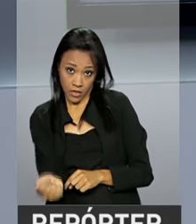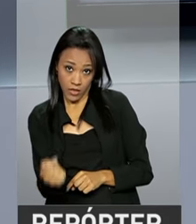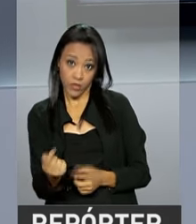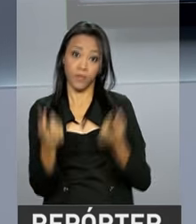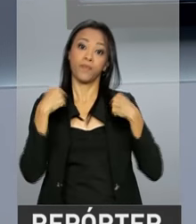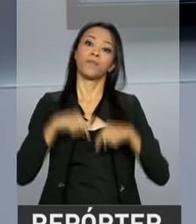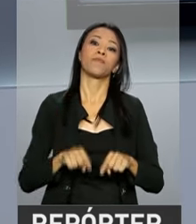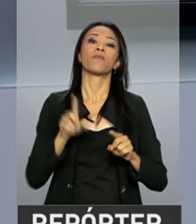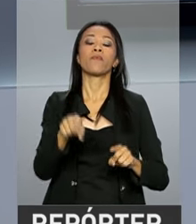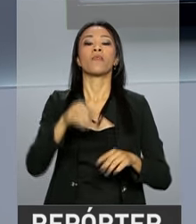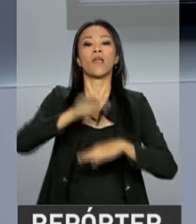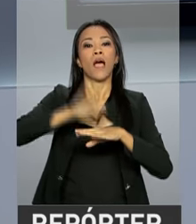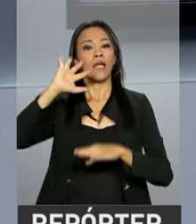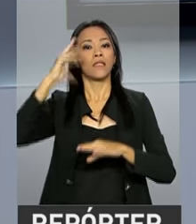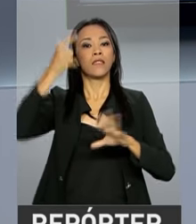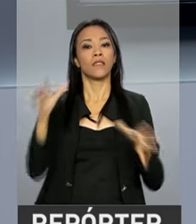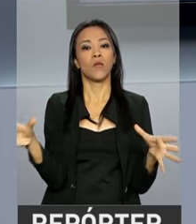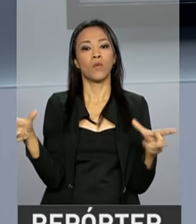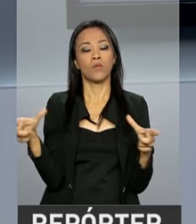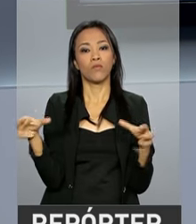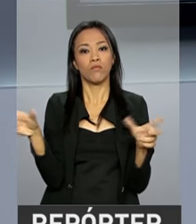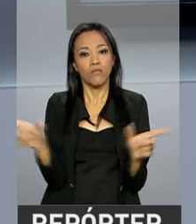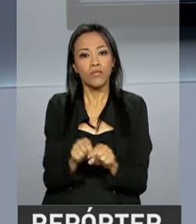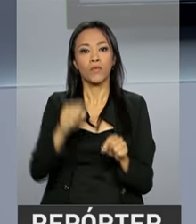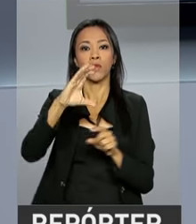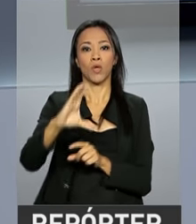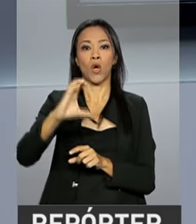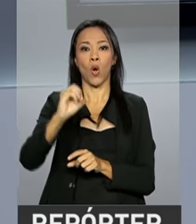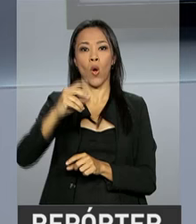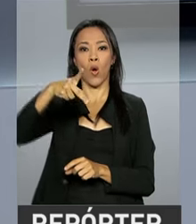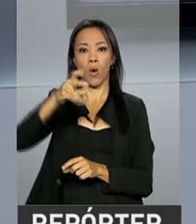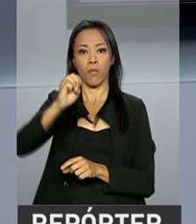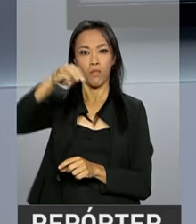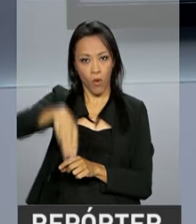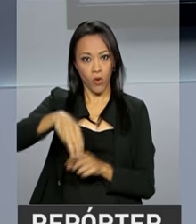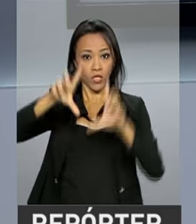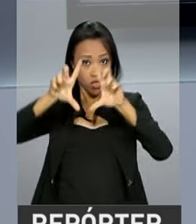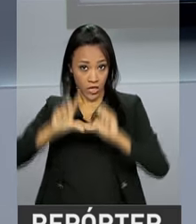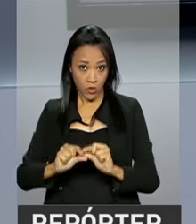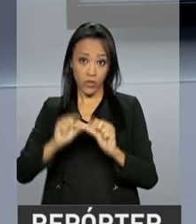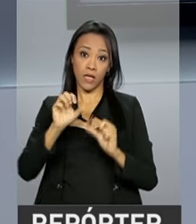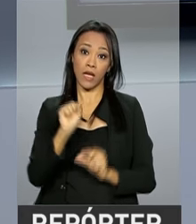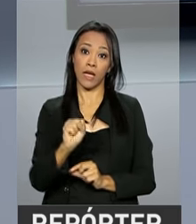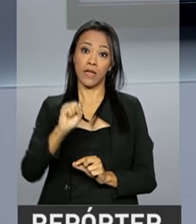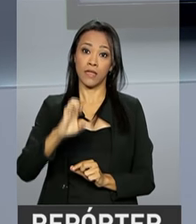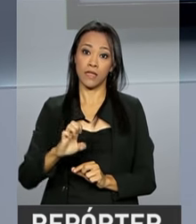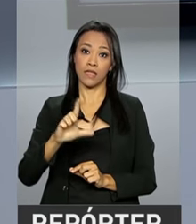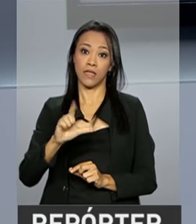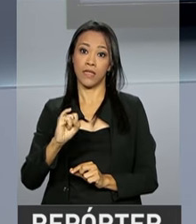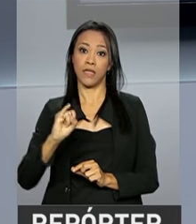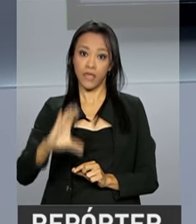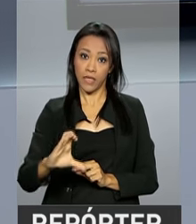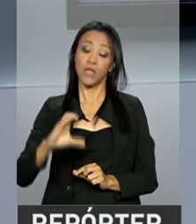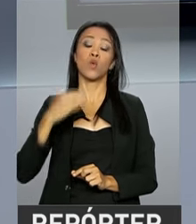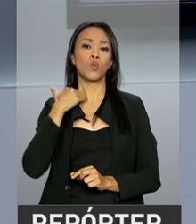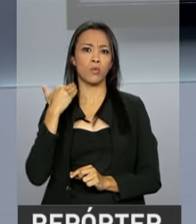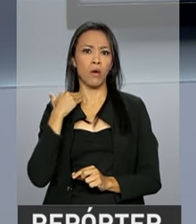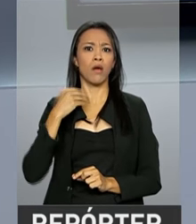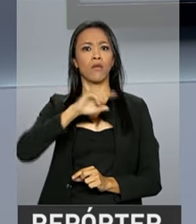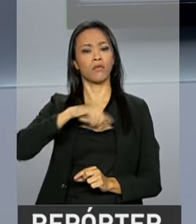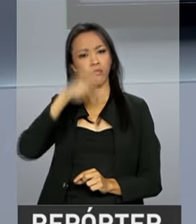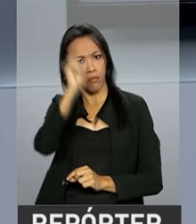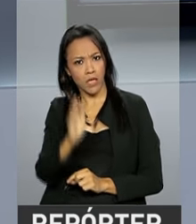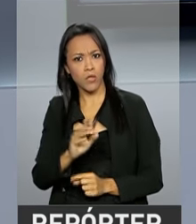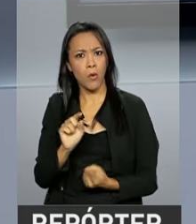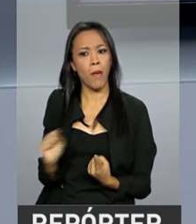do comitê de política monetária o copom de reduzir a taxa selic na semana passada os principais bancos brasileiros já anunciaram queda